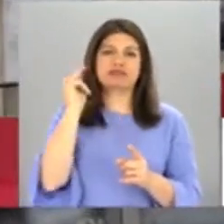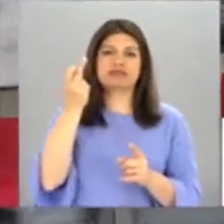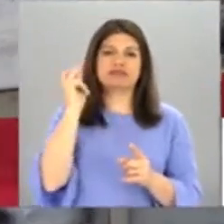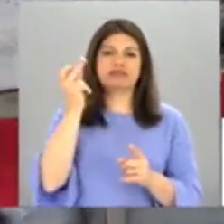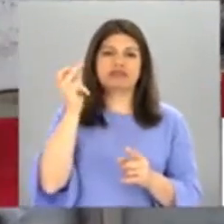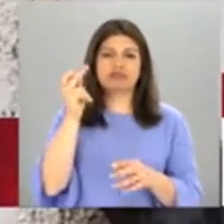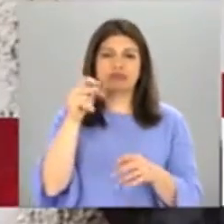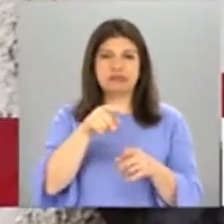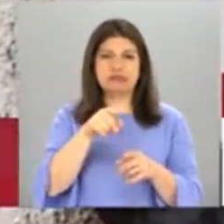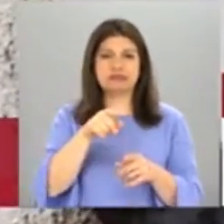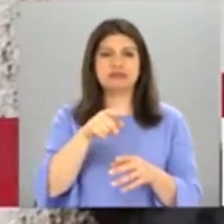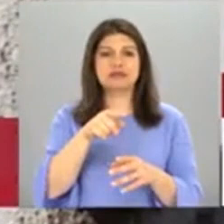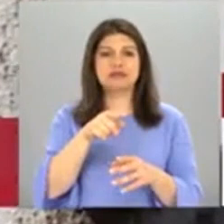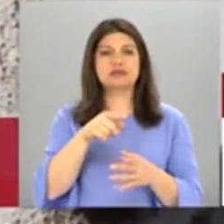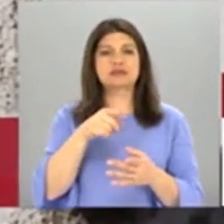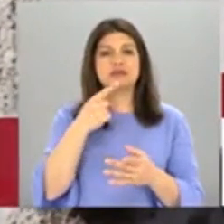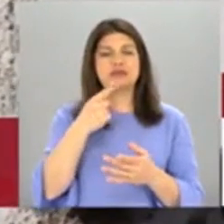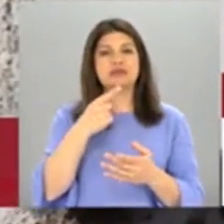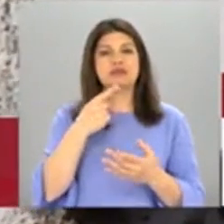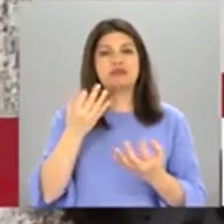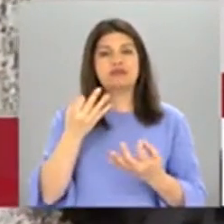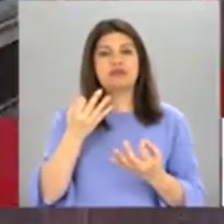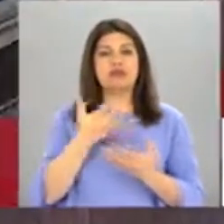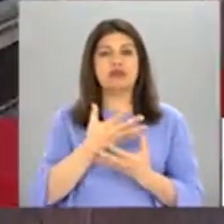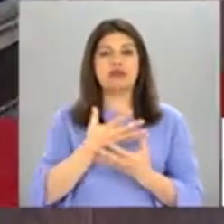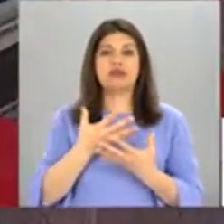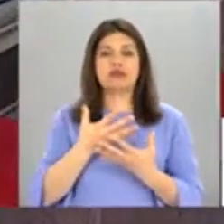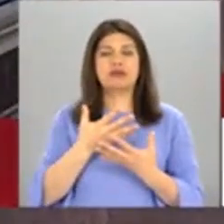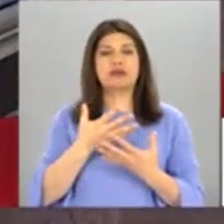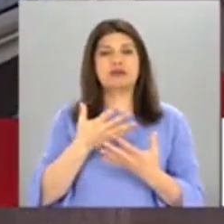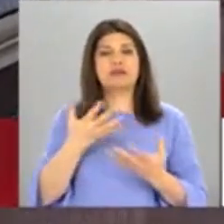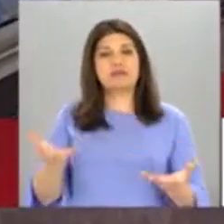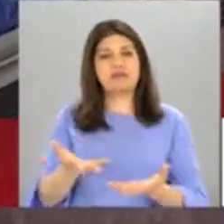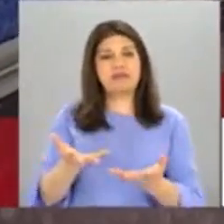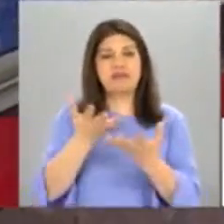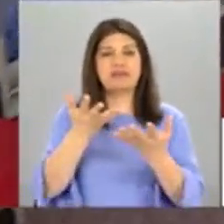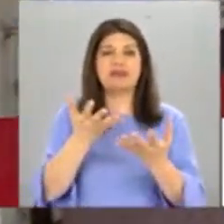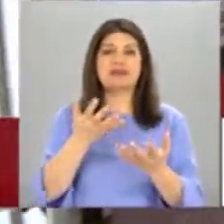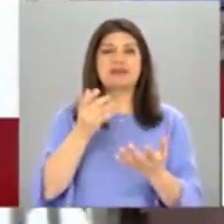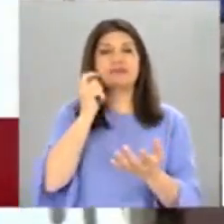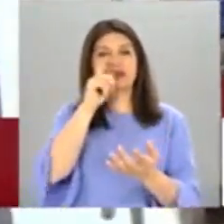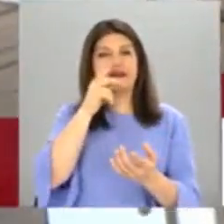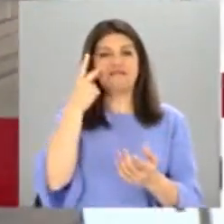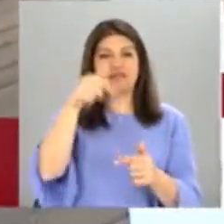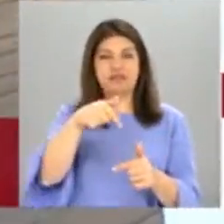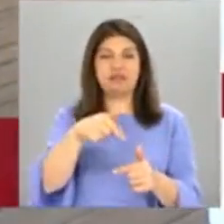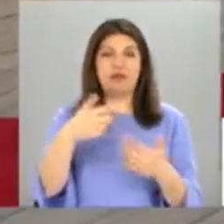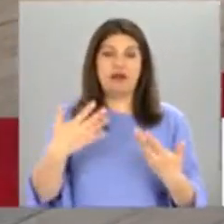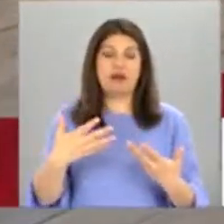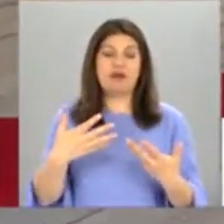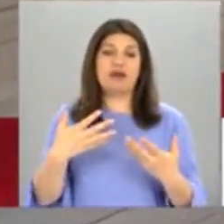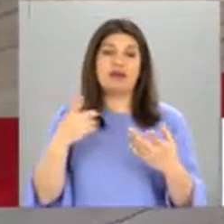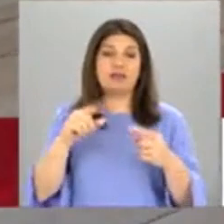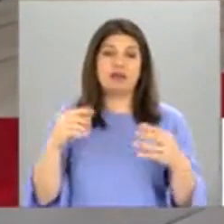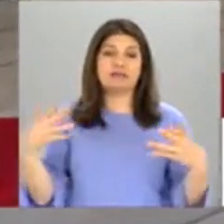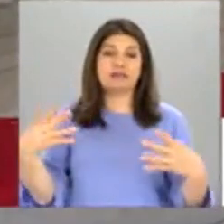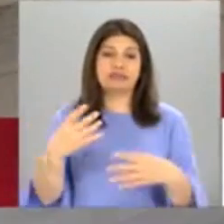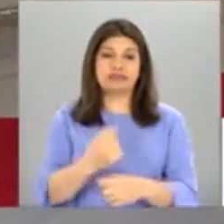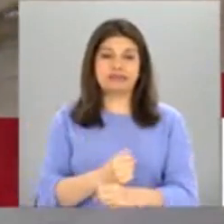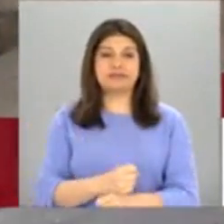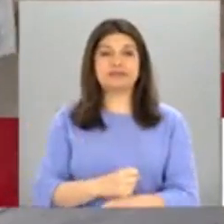o motor para grande parte dos que aqui viveram. A casa começa por